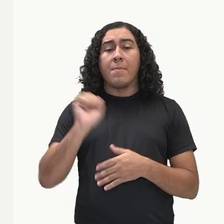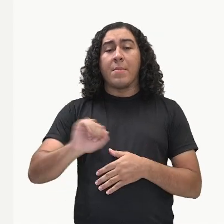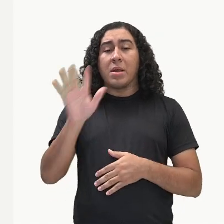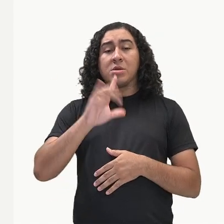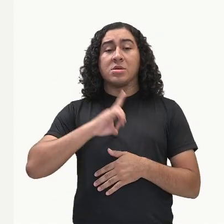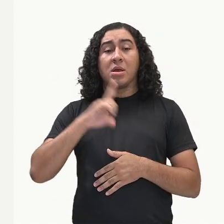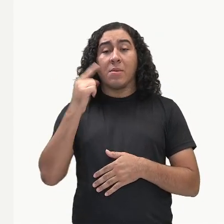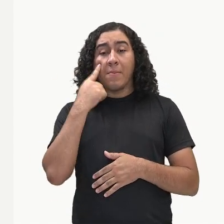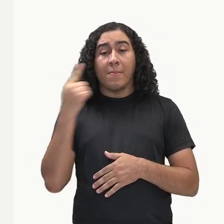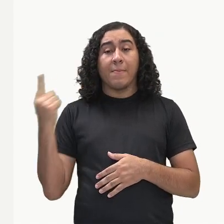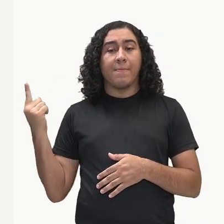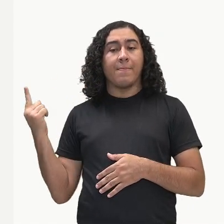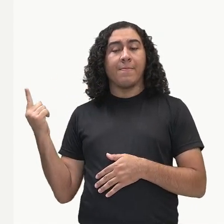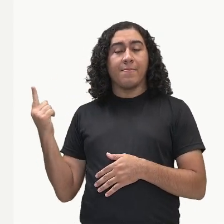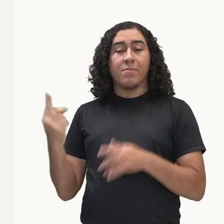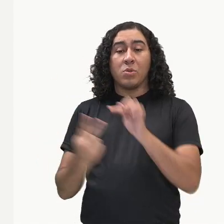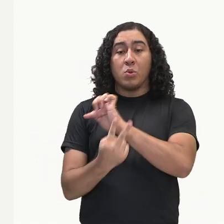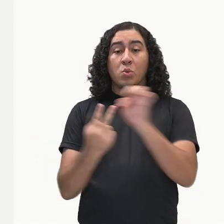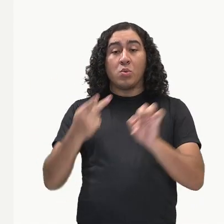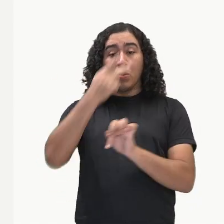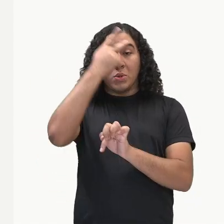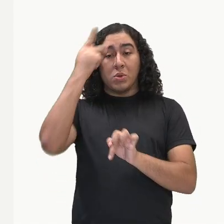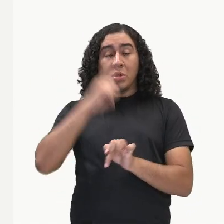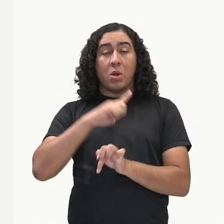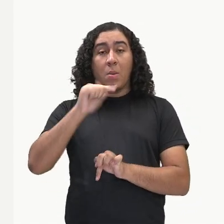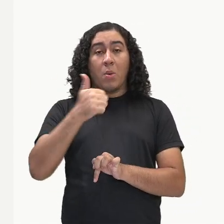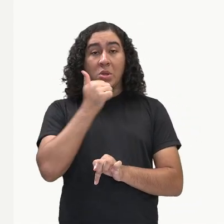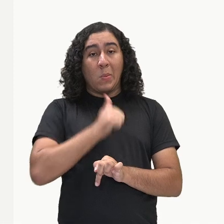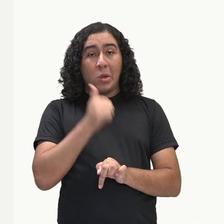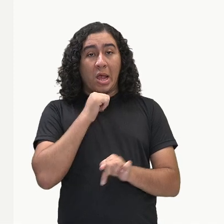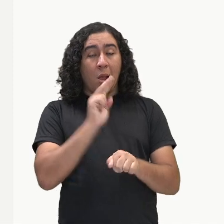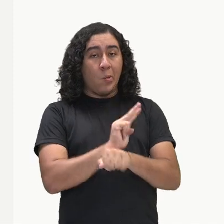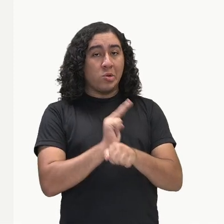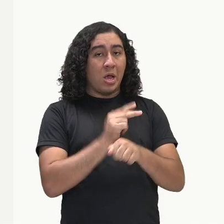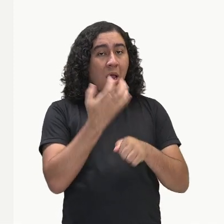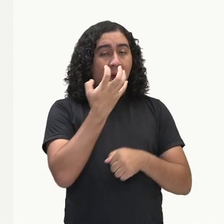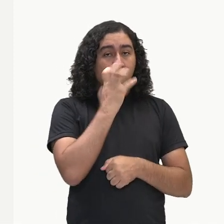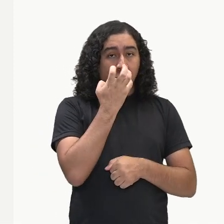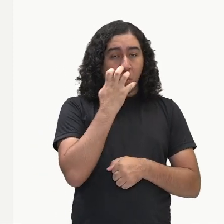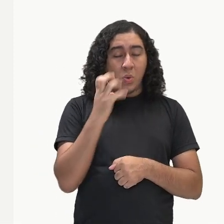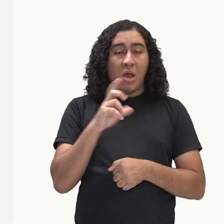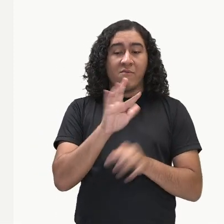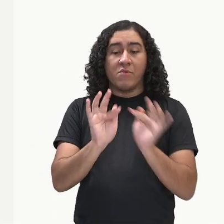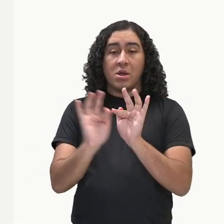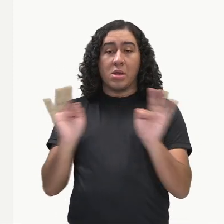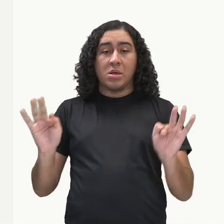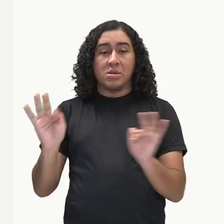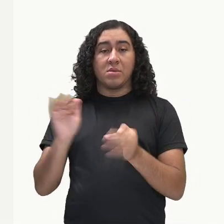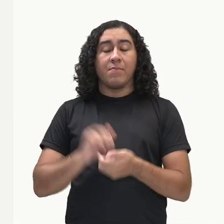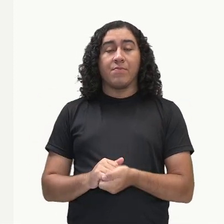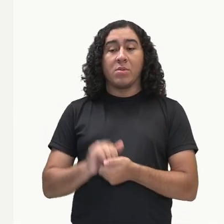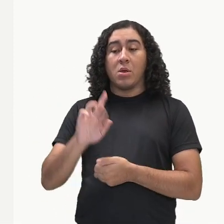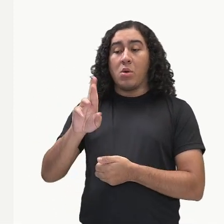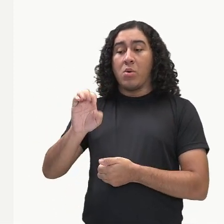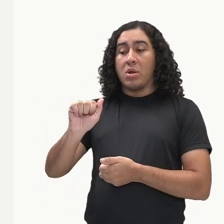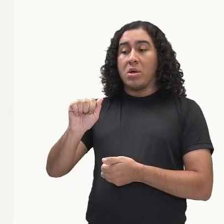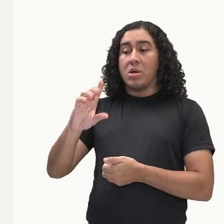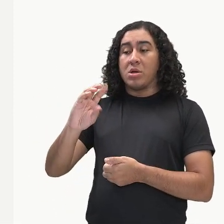né? Duas pessoas aqui, tem uma que está cuidando deste dog, e a frase diz o seguinte, ó, Rachel, essa garota